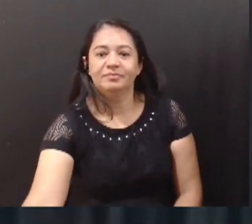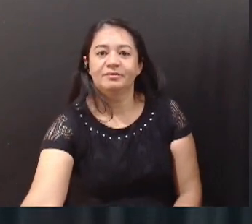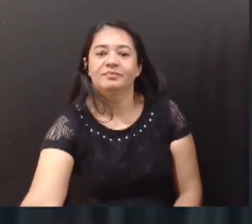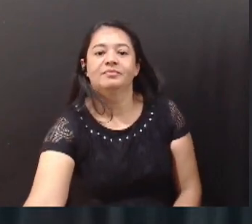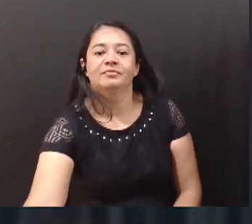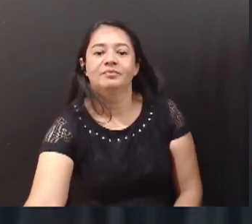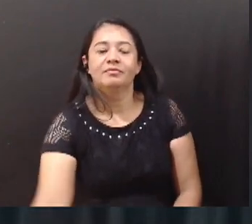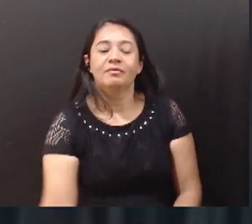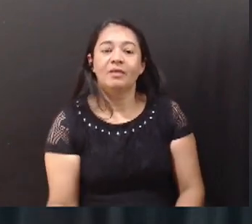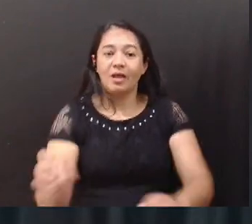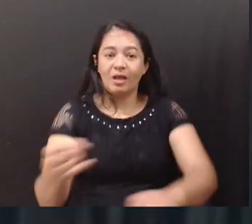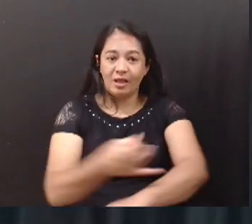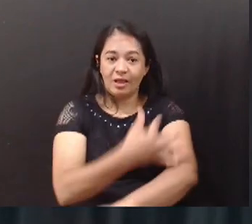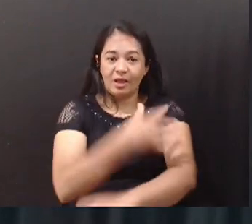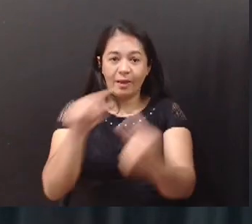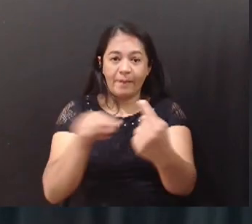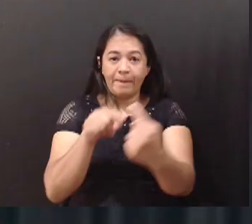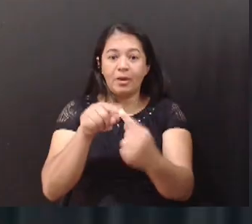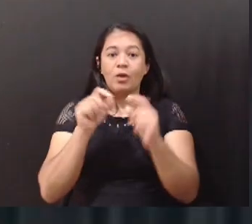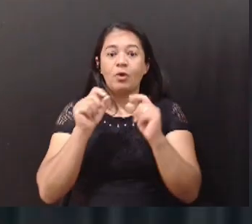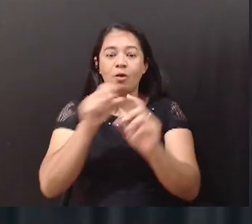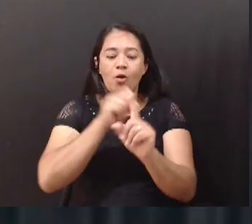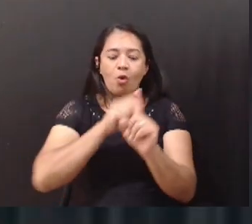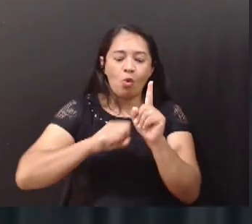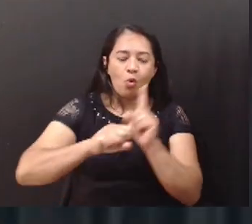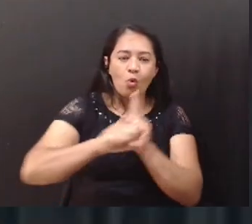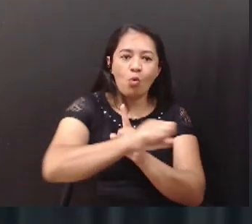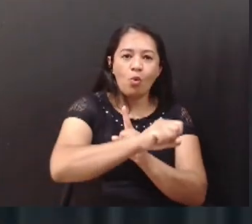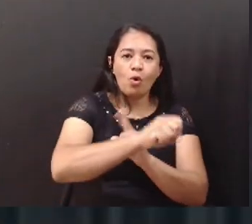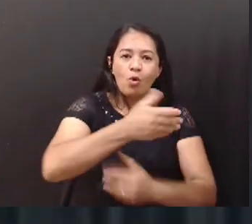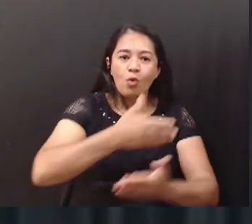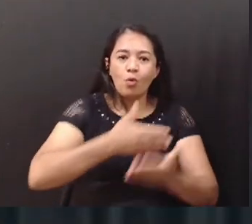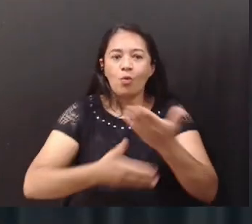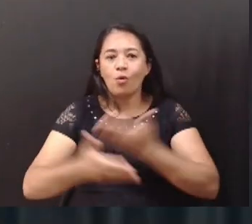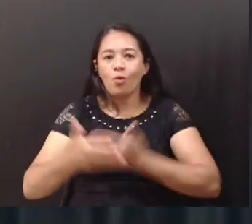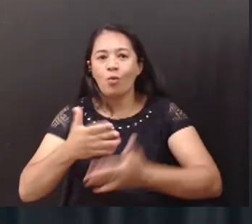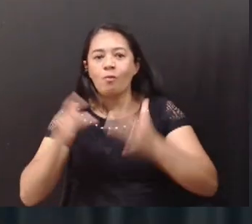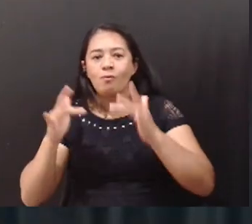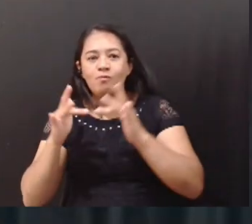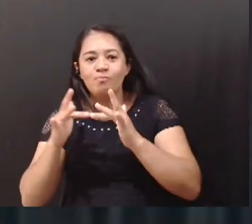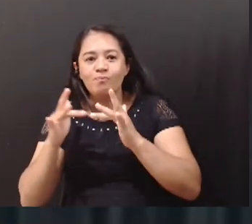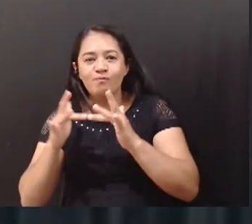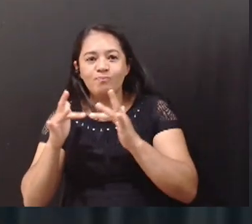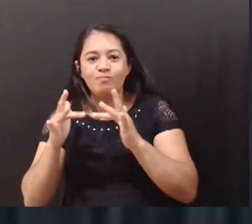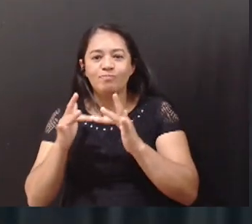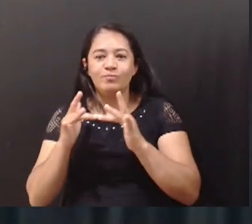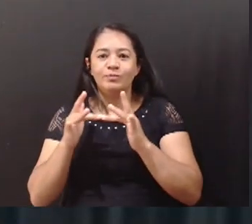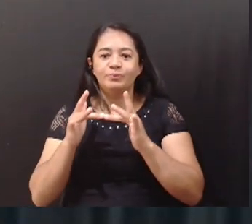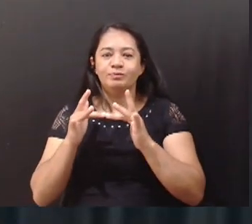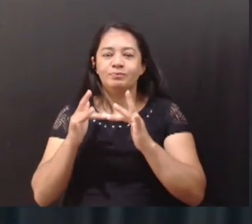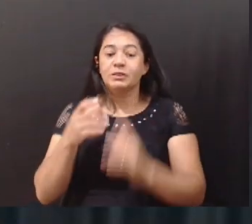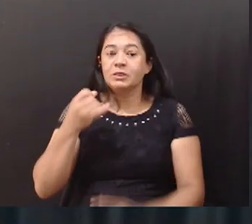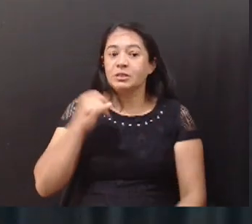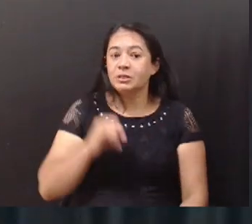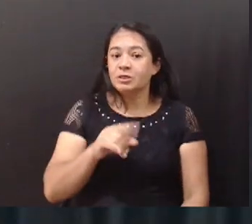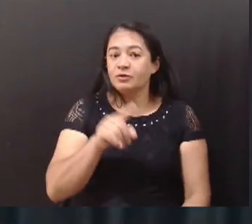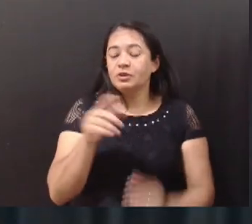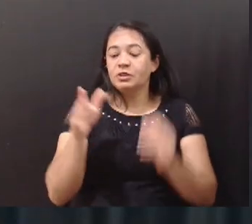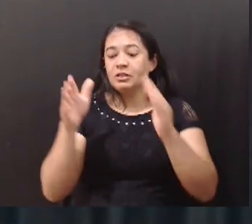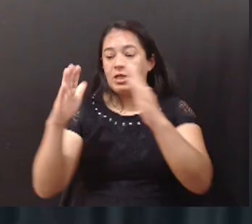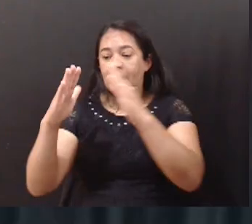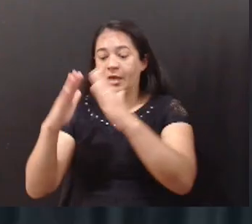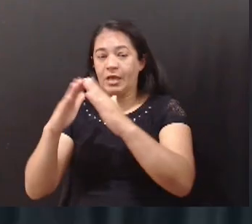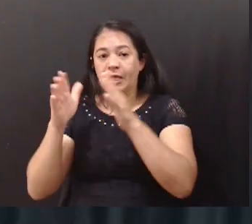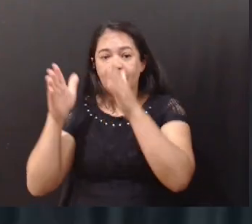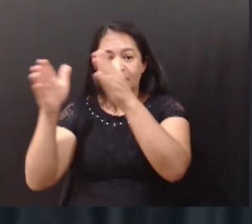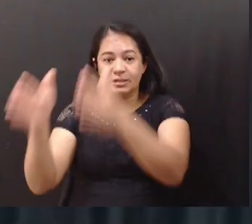de socialização e contato muito com bom. os outros. Socialização. Então, se você chegar em casa, seu marido, sua esposa,